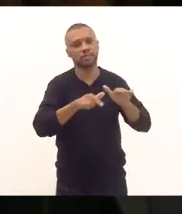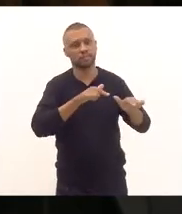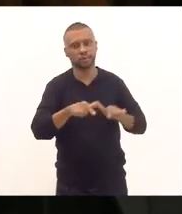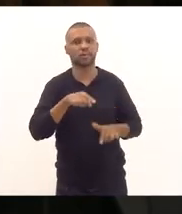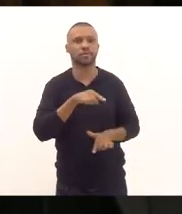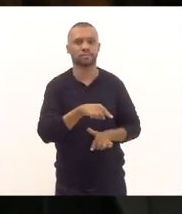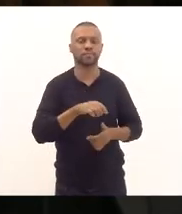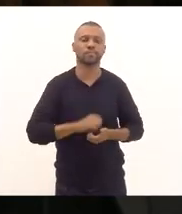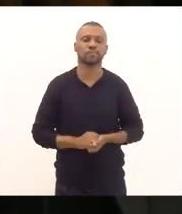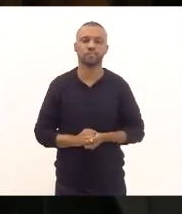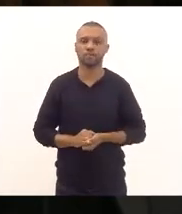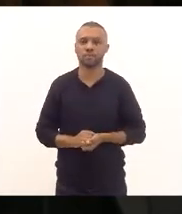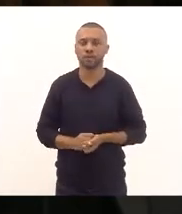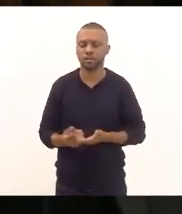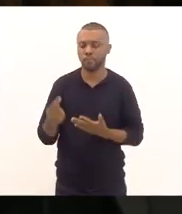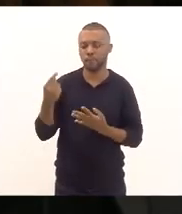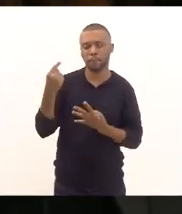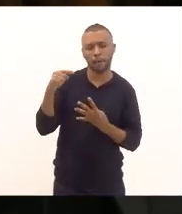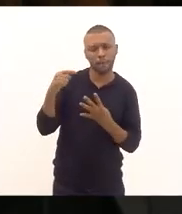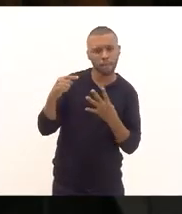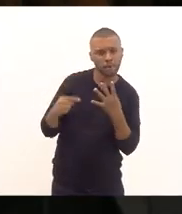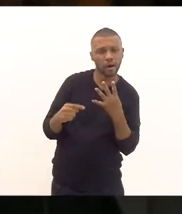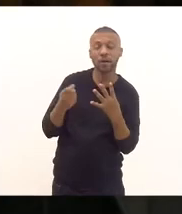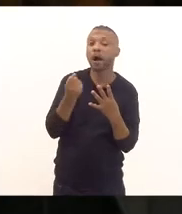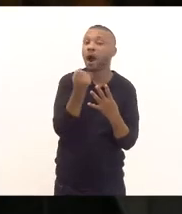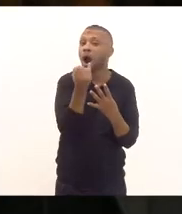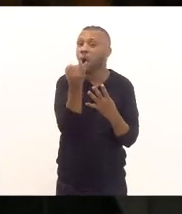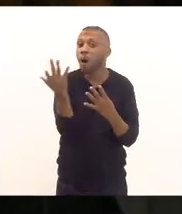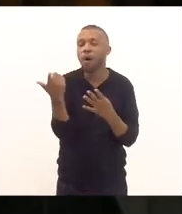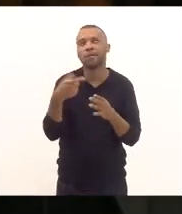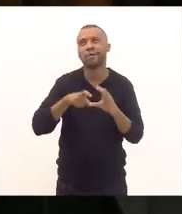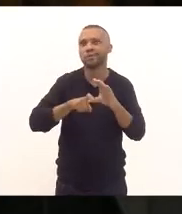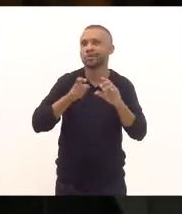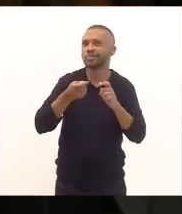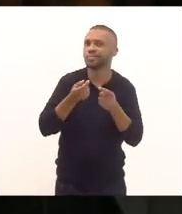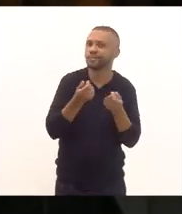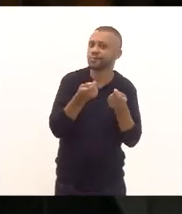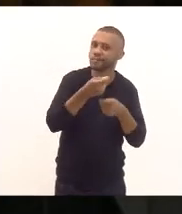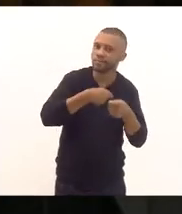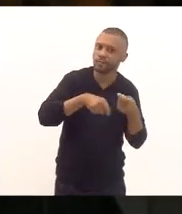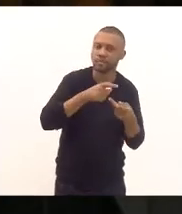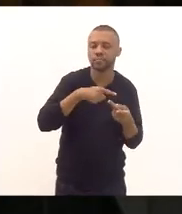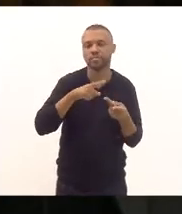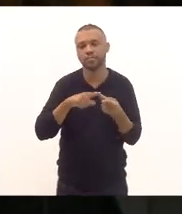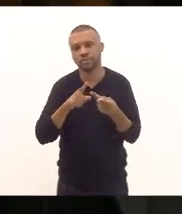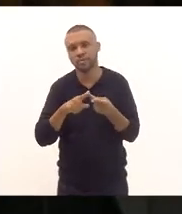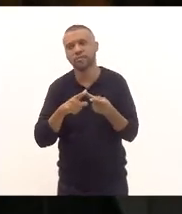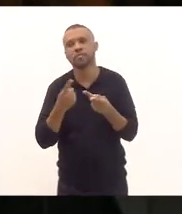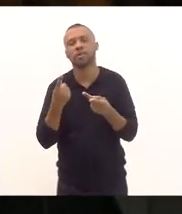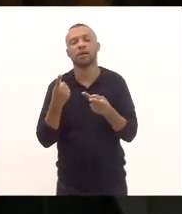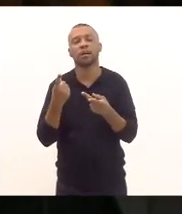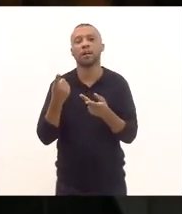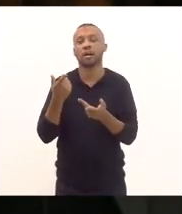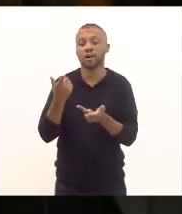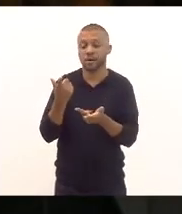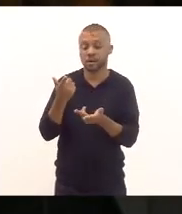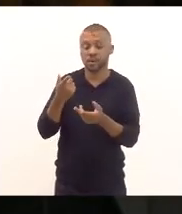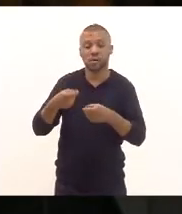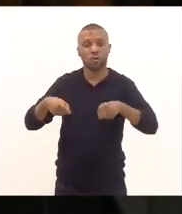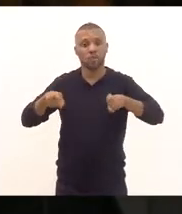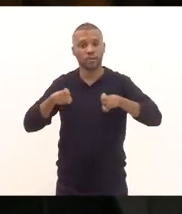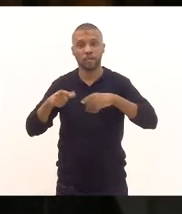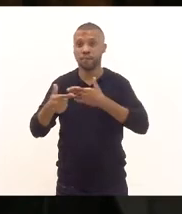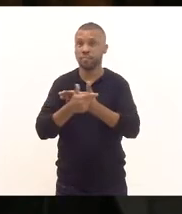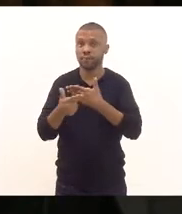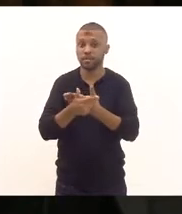então esses são apenas alguns autonomia financeira autonomia administrativa assento do Consumidor